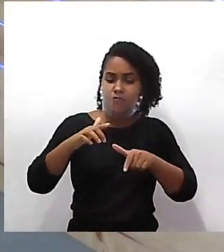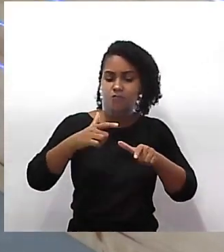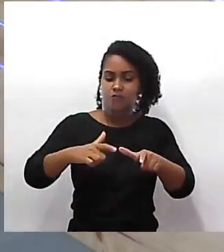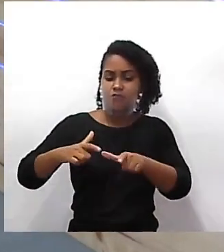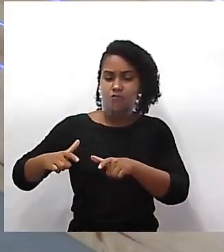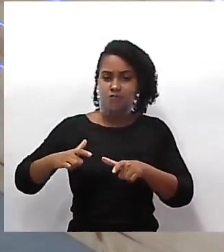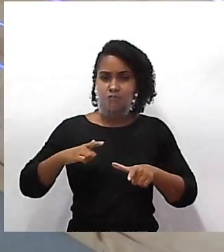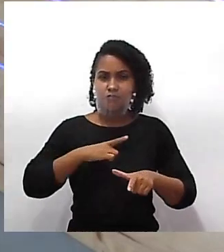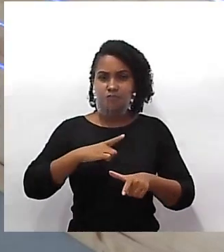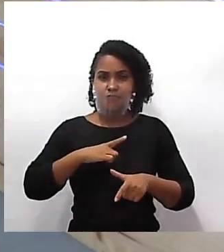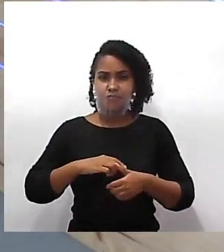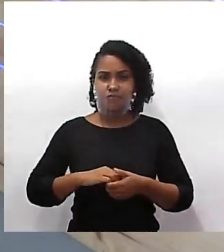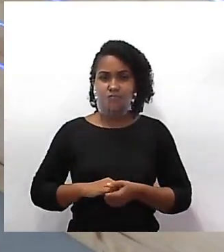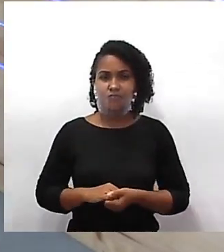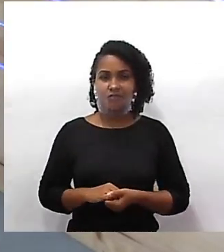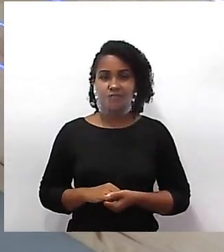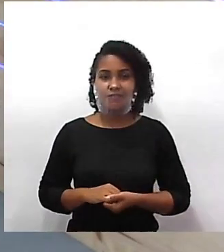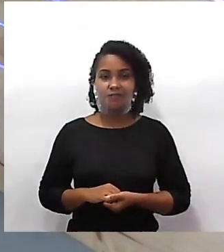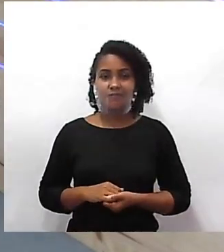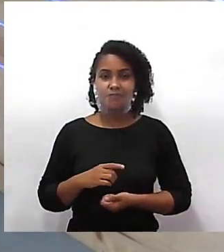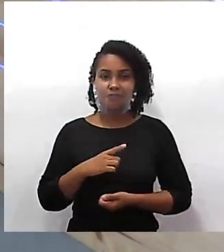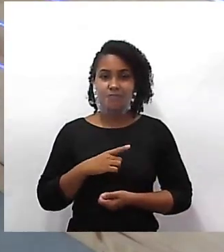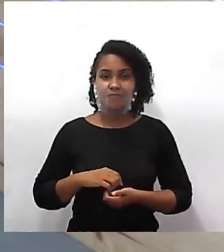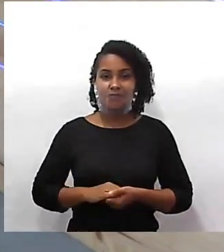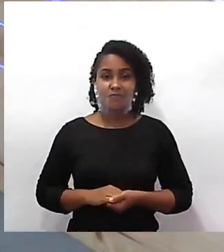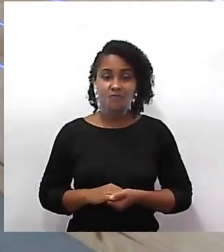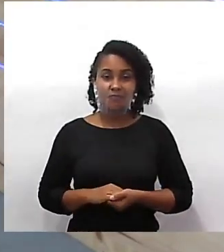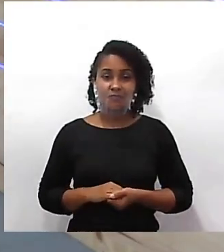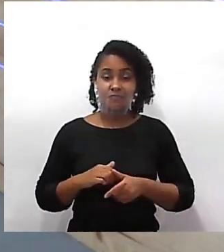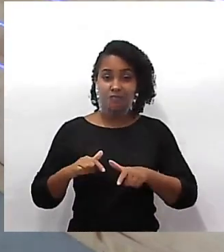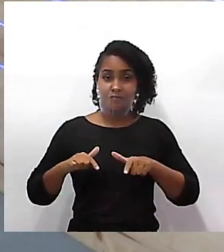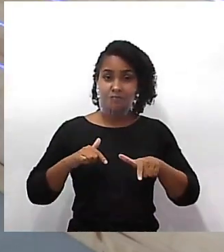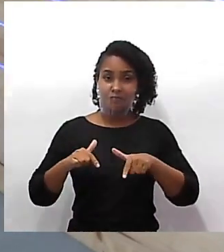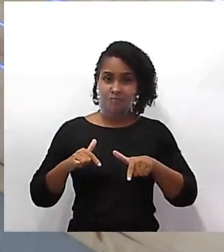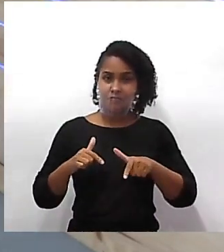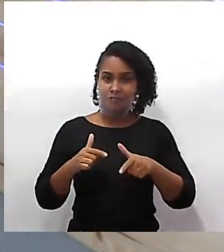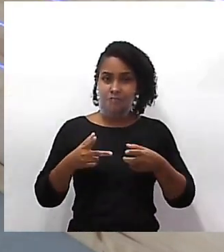deverá assumir o protagonismo,